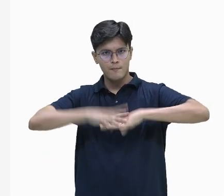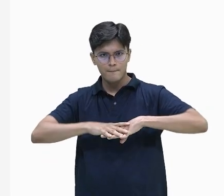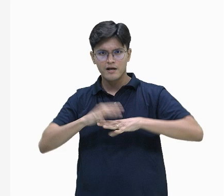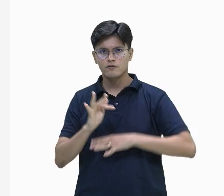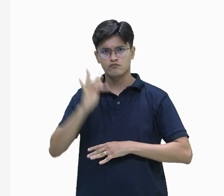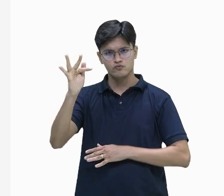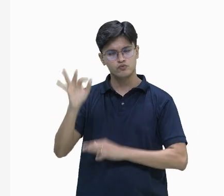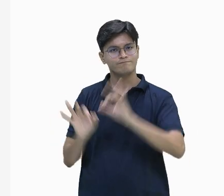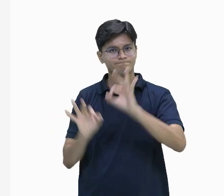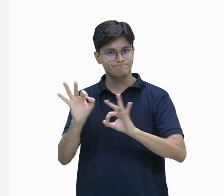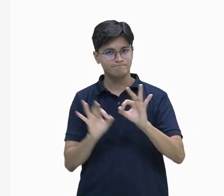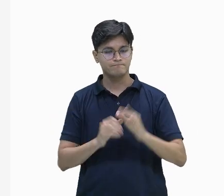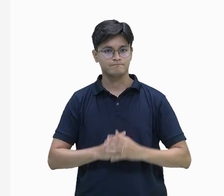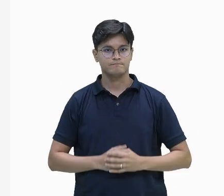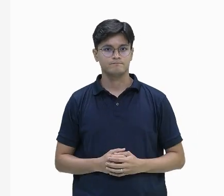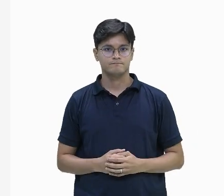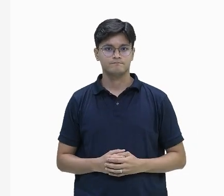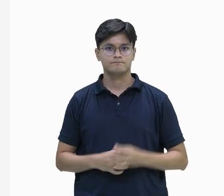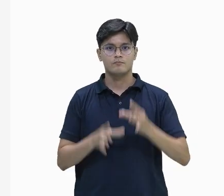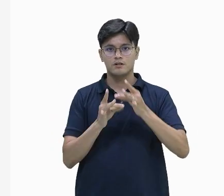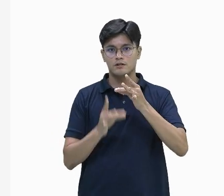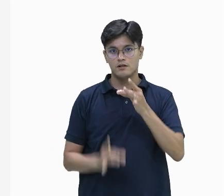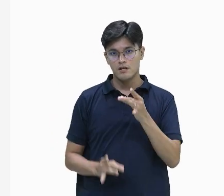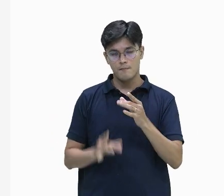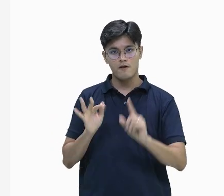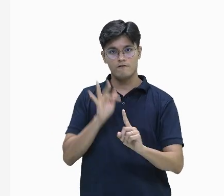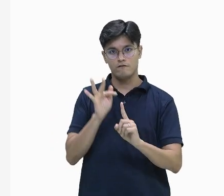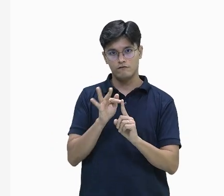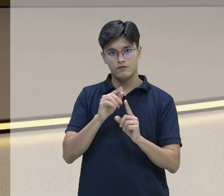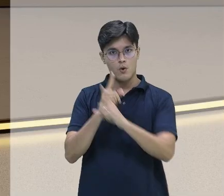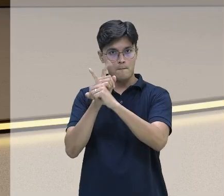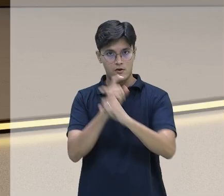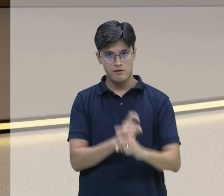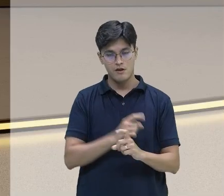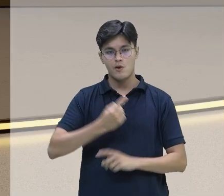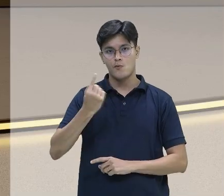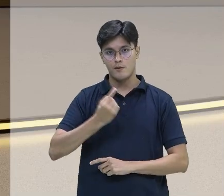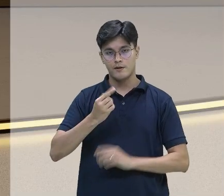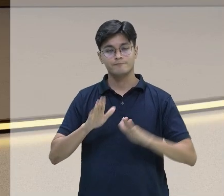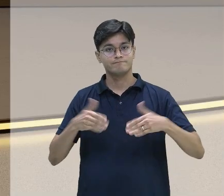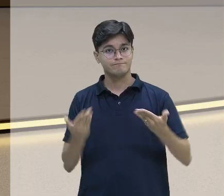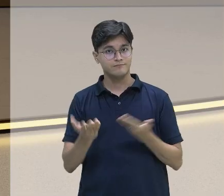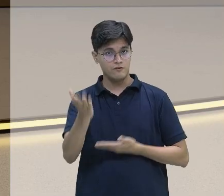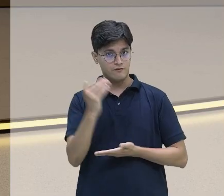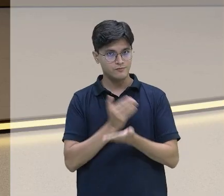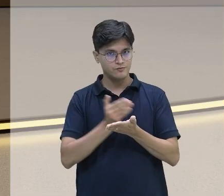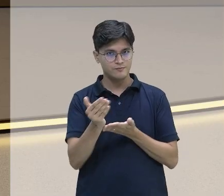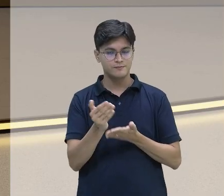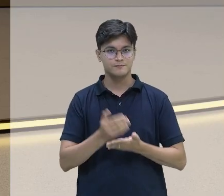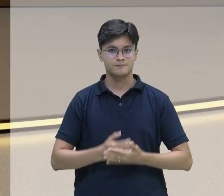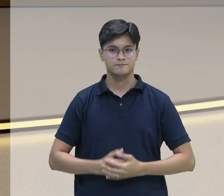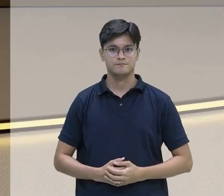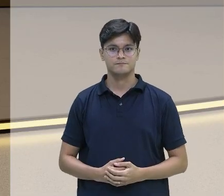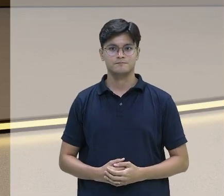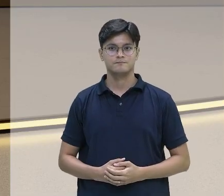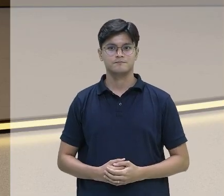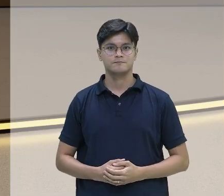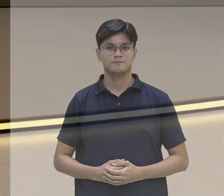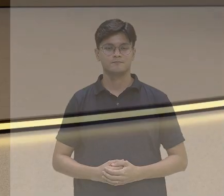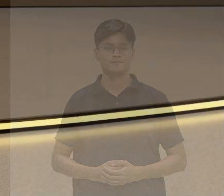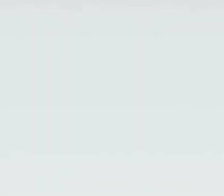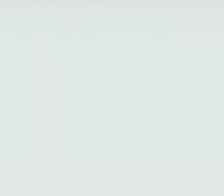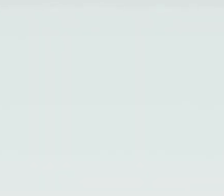o detalhamento é função polinomial de primeiro grau. Vamos lá, então, dar início à nossa aula. Então, vem com a